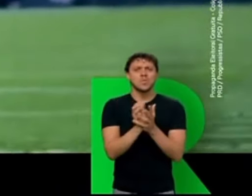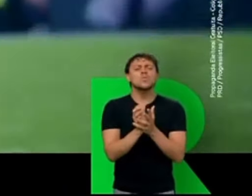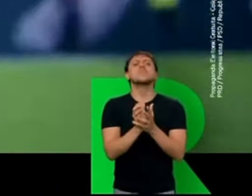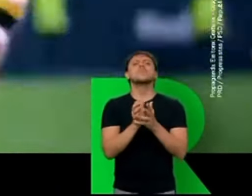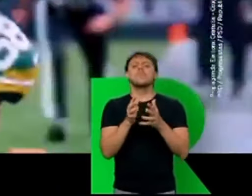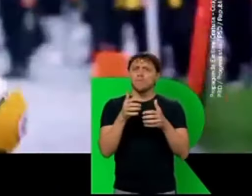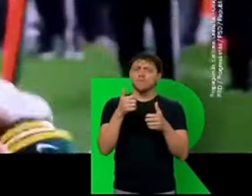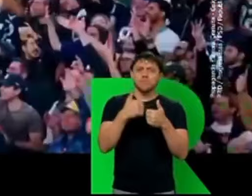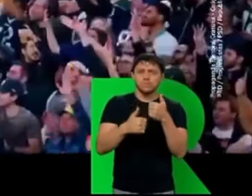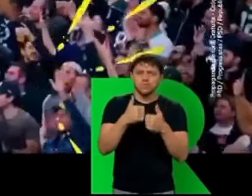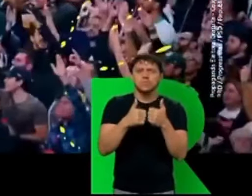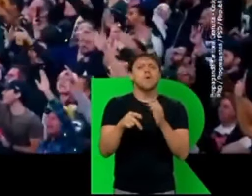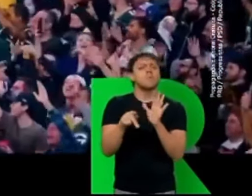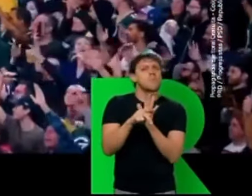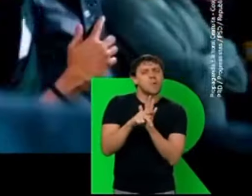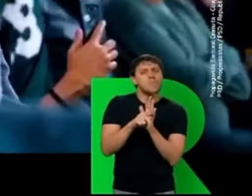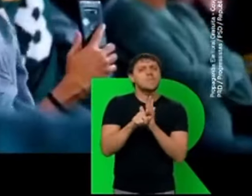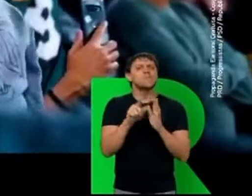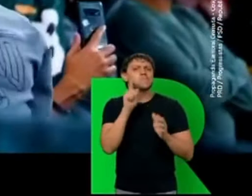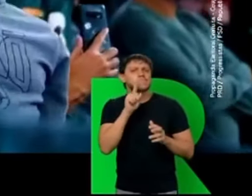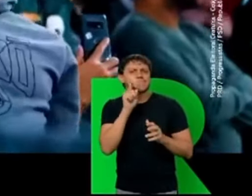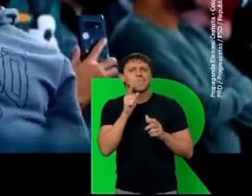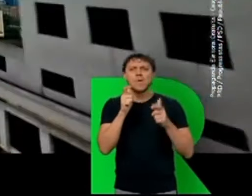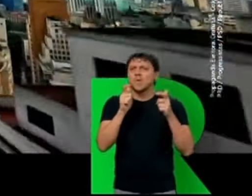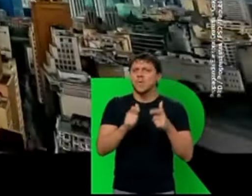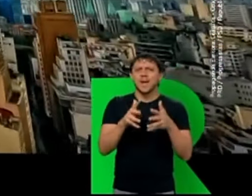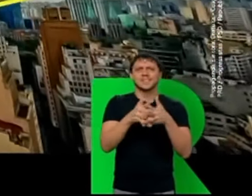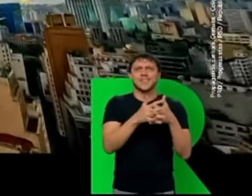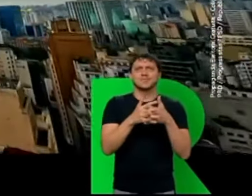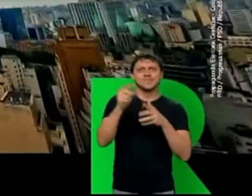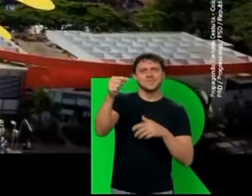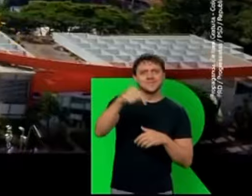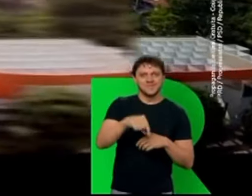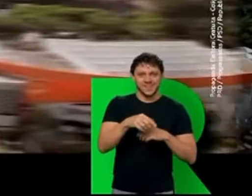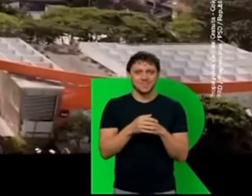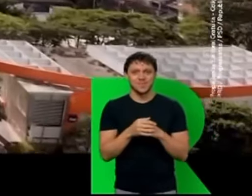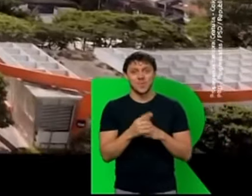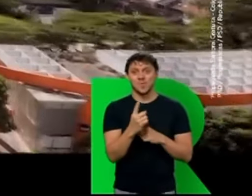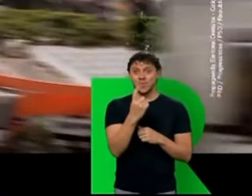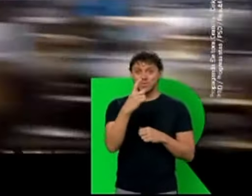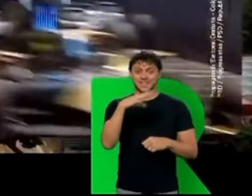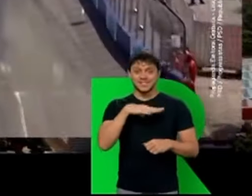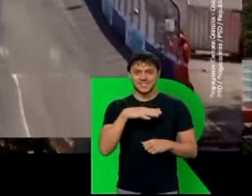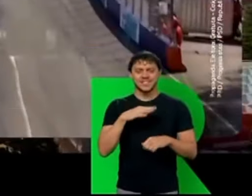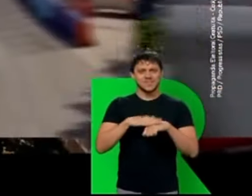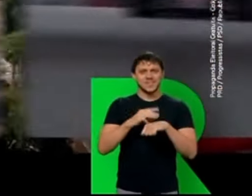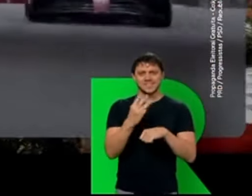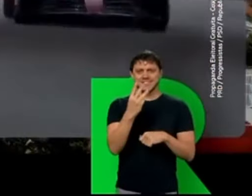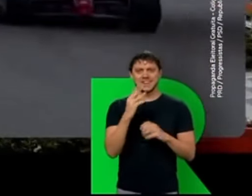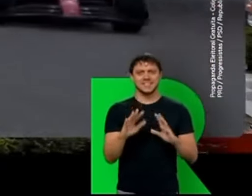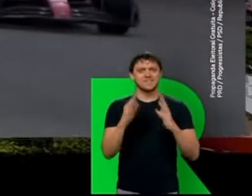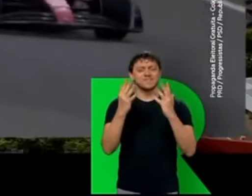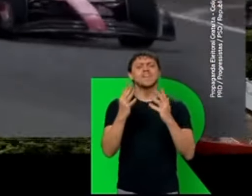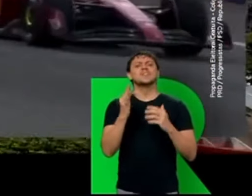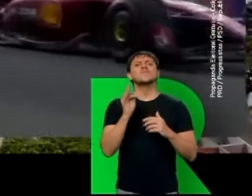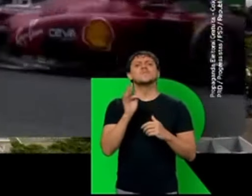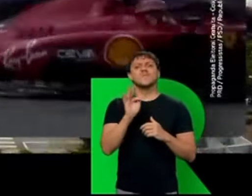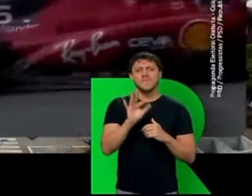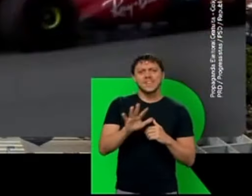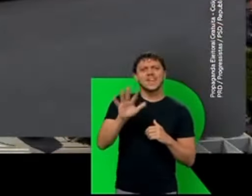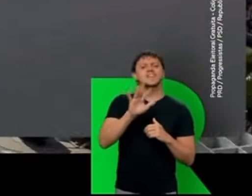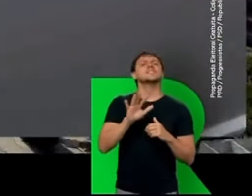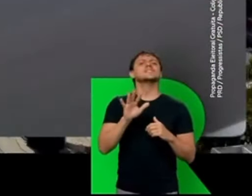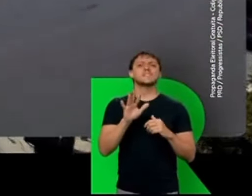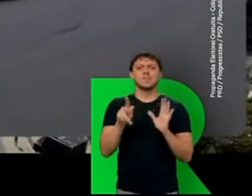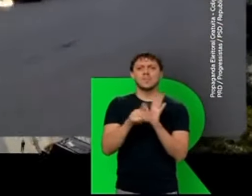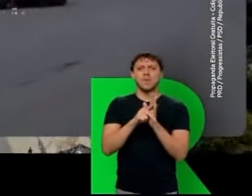a Liga de Futebol Americano dos Estados Unidos. E é a única cidade do mundo a realizar os 3 eventos da